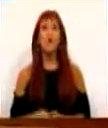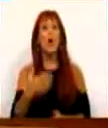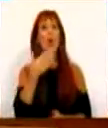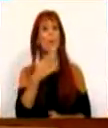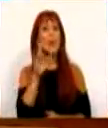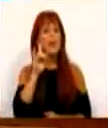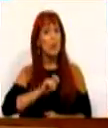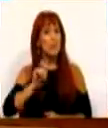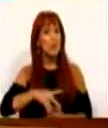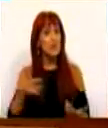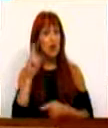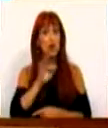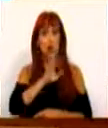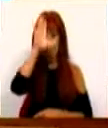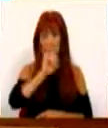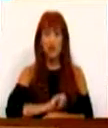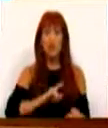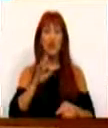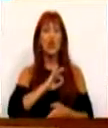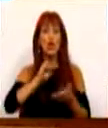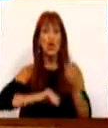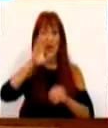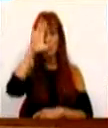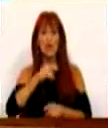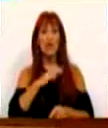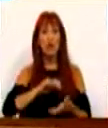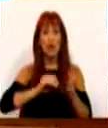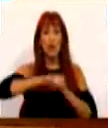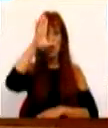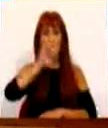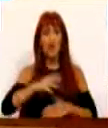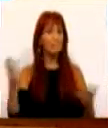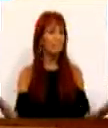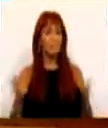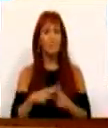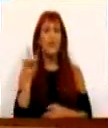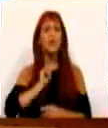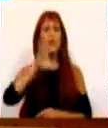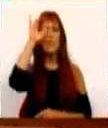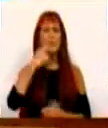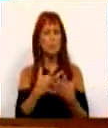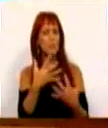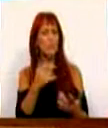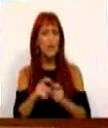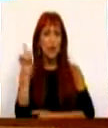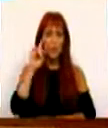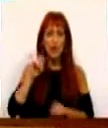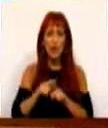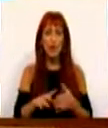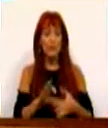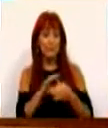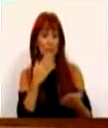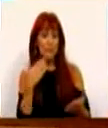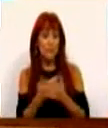Muito obrigada, Sr. Presidente, Sra. Ministra, Sras. Secretárias de Estado, Sr. Secretário de Estado. A Sra. Ministra destacou a importância da